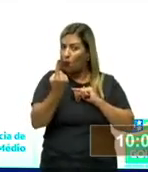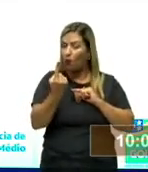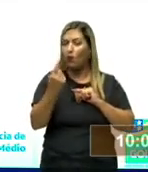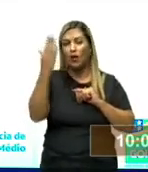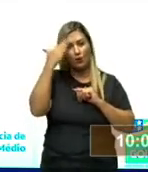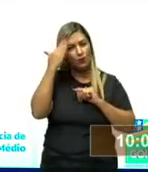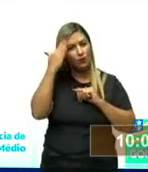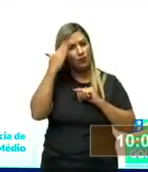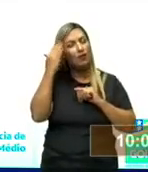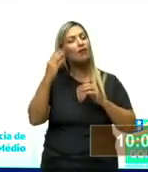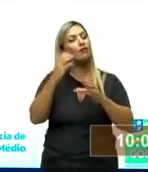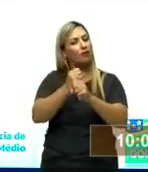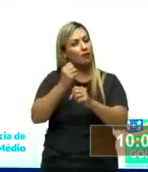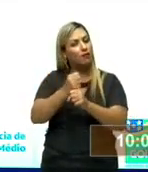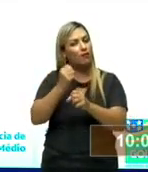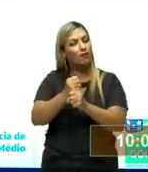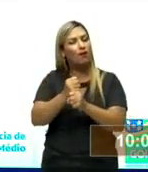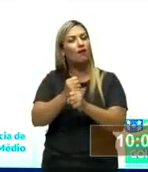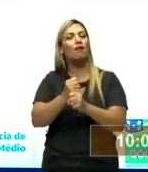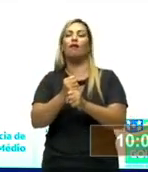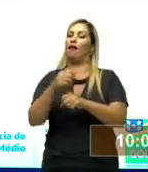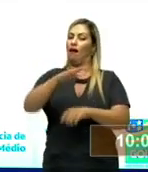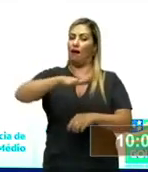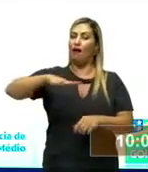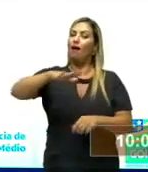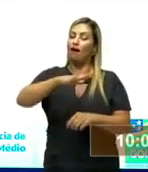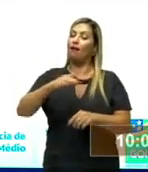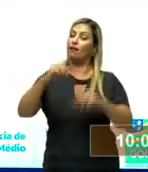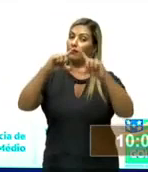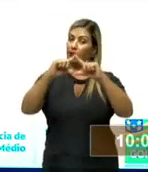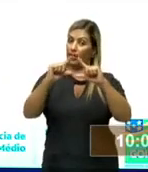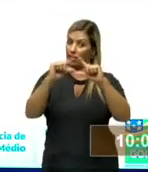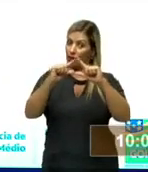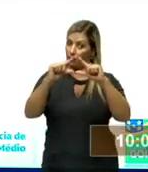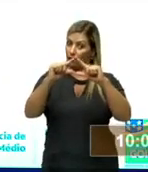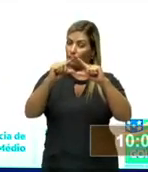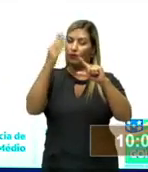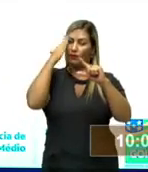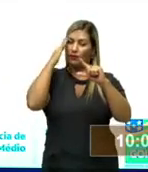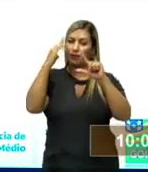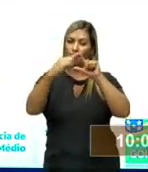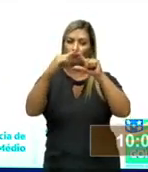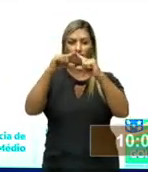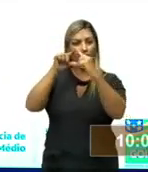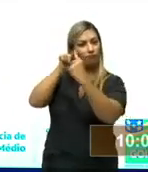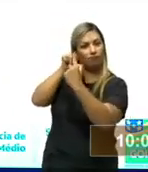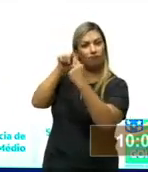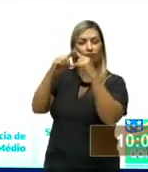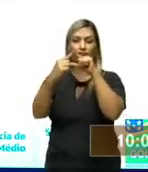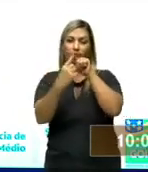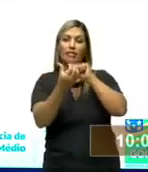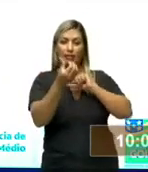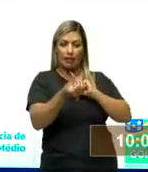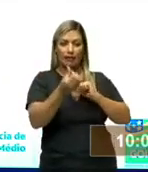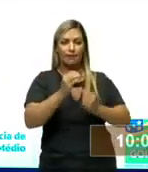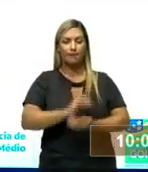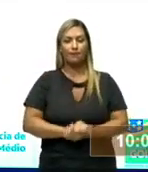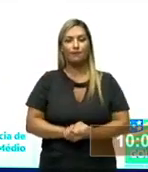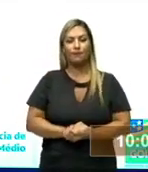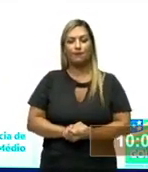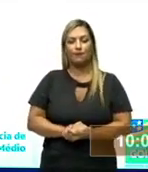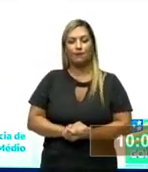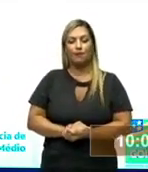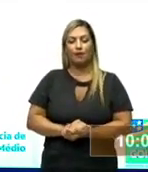hexágono eu sei calcular essa área de um triângulo e eu sei calcular a área do hexágono tá então